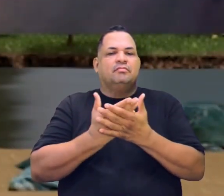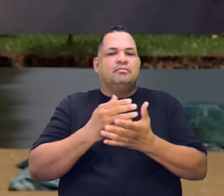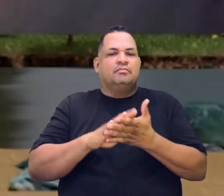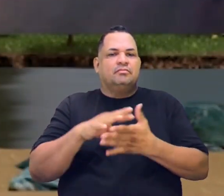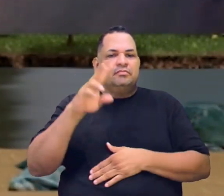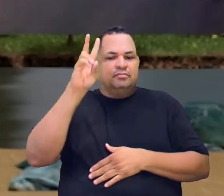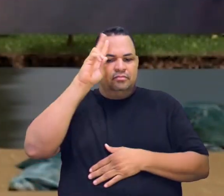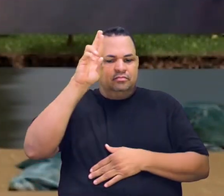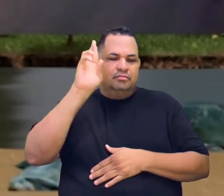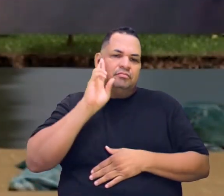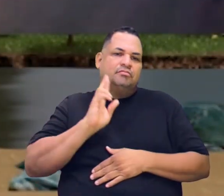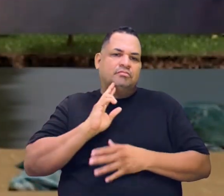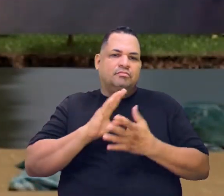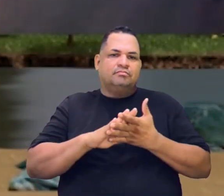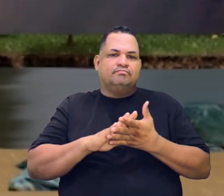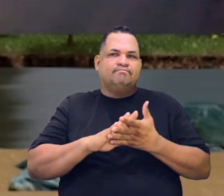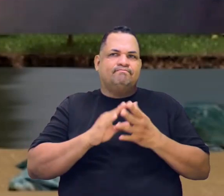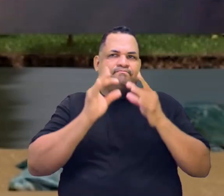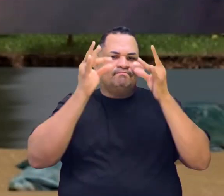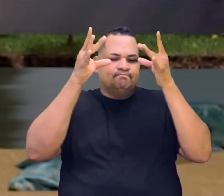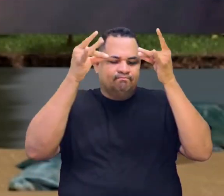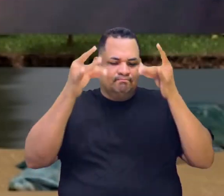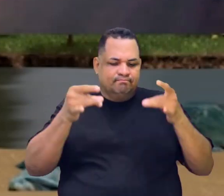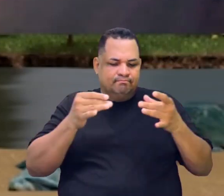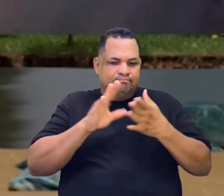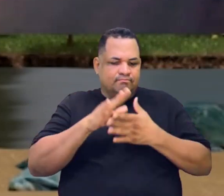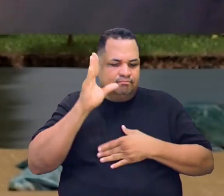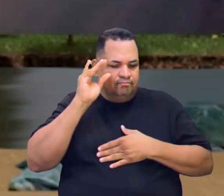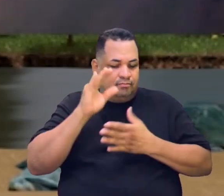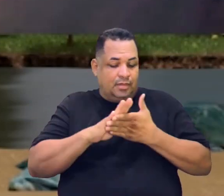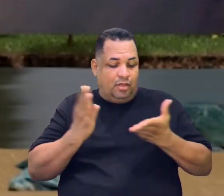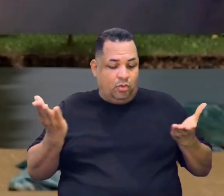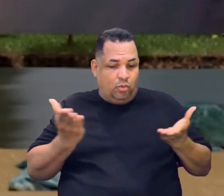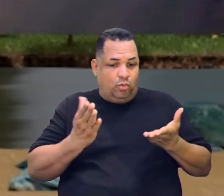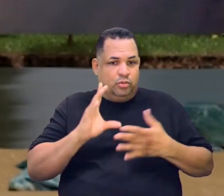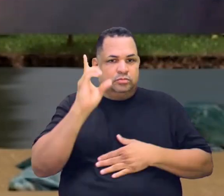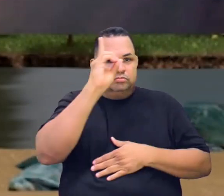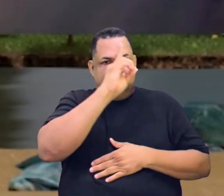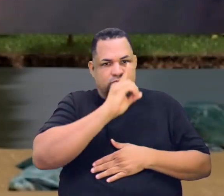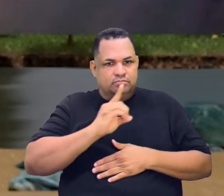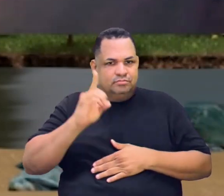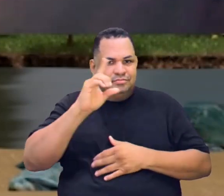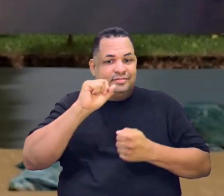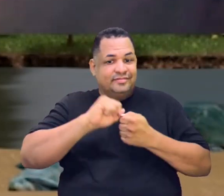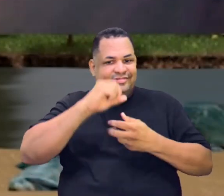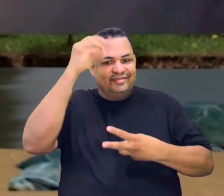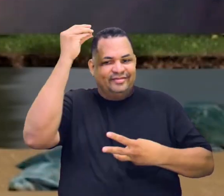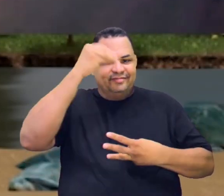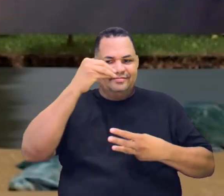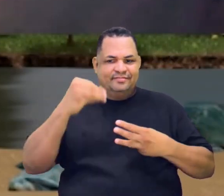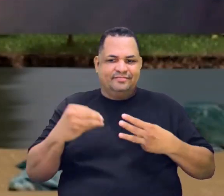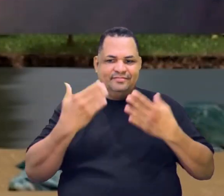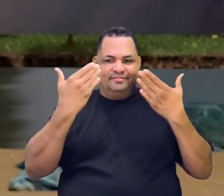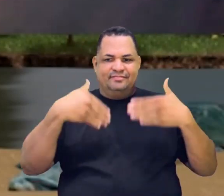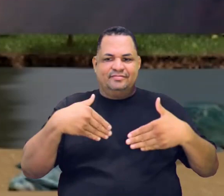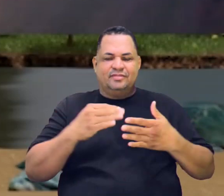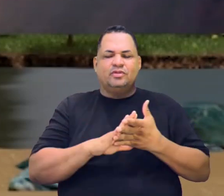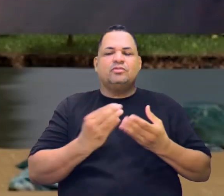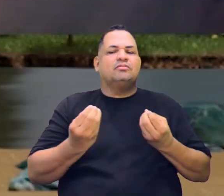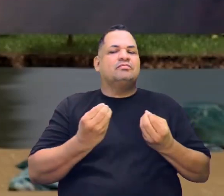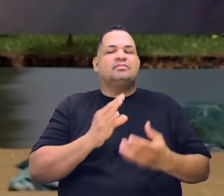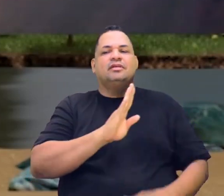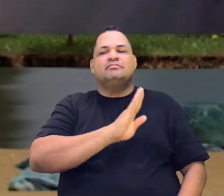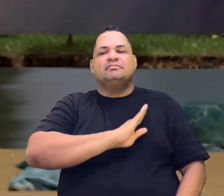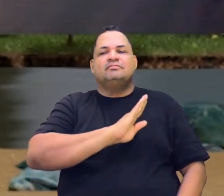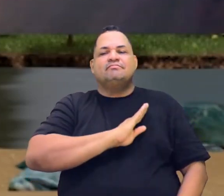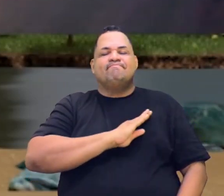E um detalhe interessante é que agora, domingo, você vai fazer o Enem. Como é que está esse coração aí?